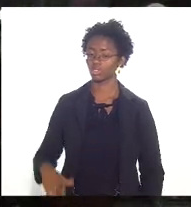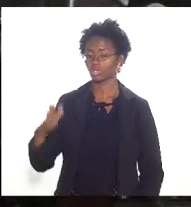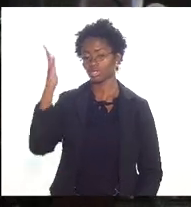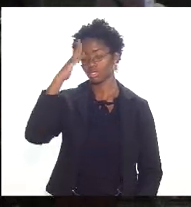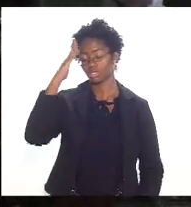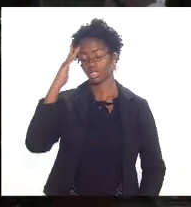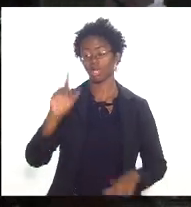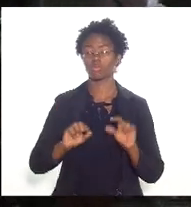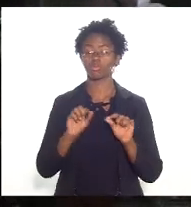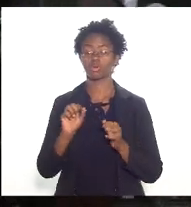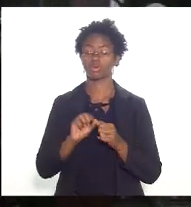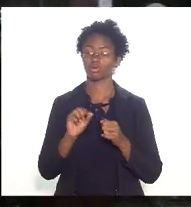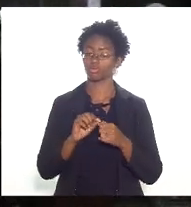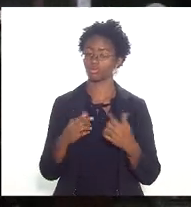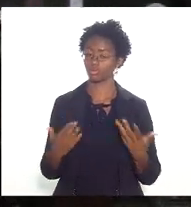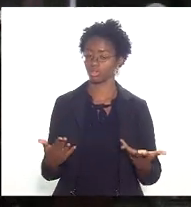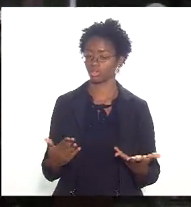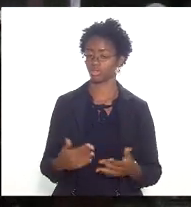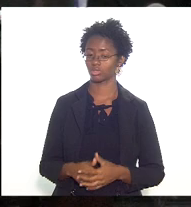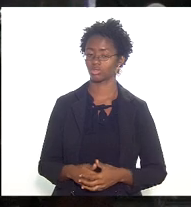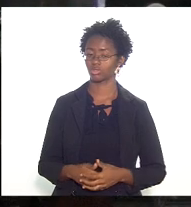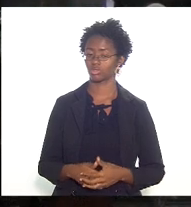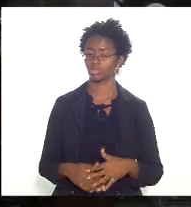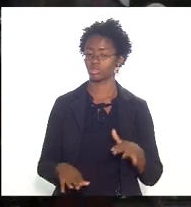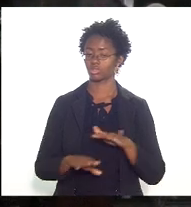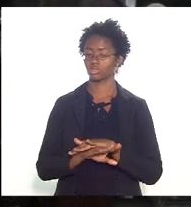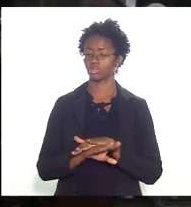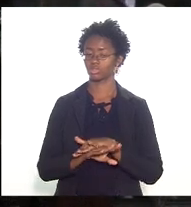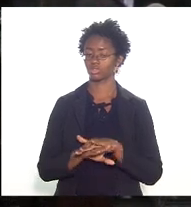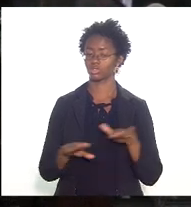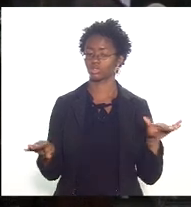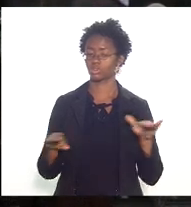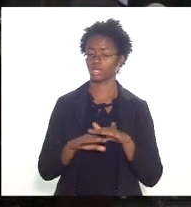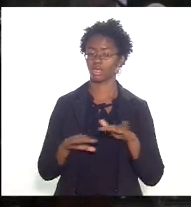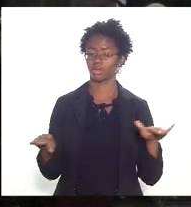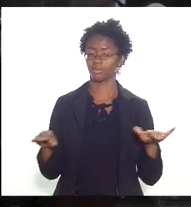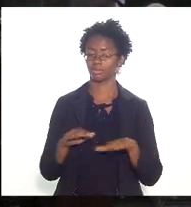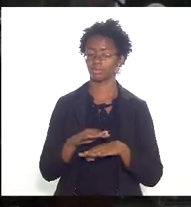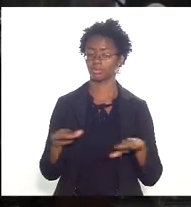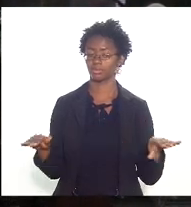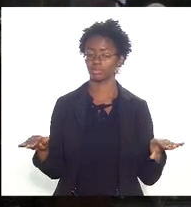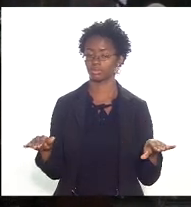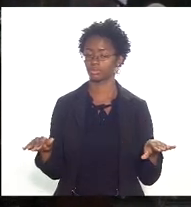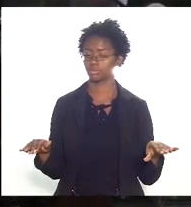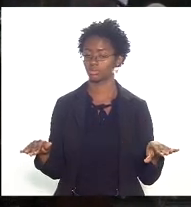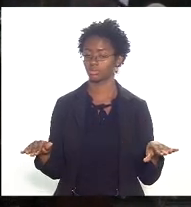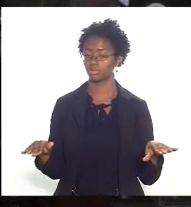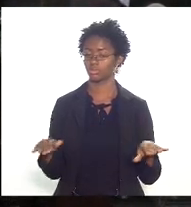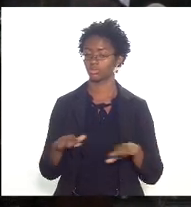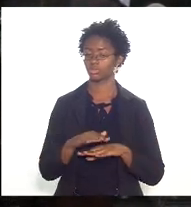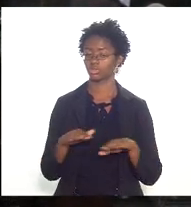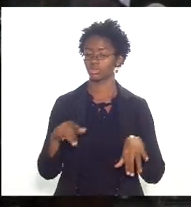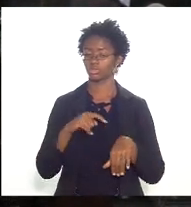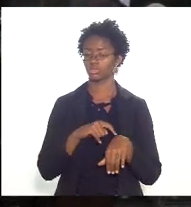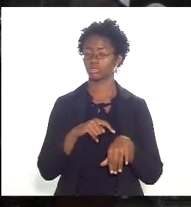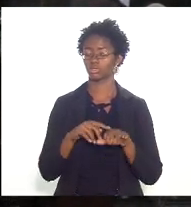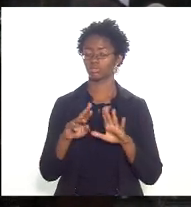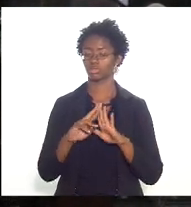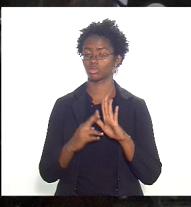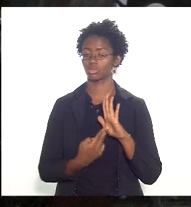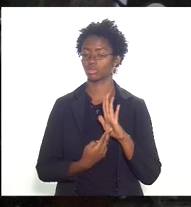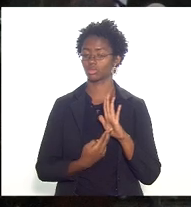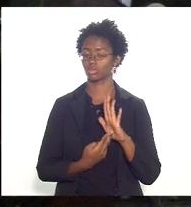Tá OK Tá encerrada encerrado tempo regulamentar presidência